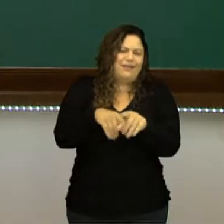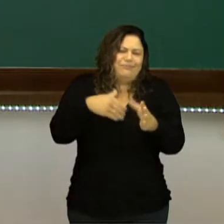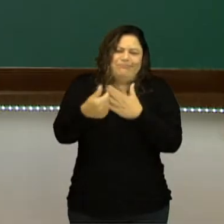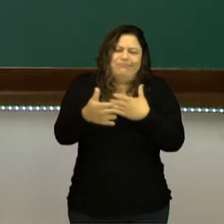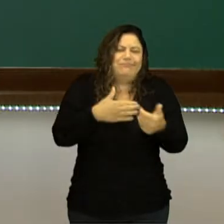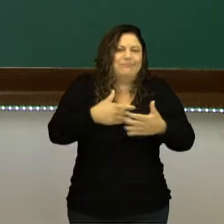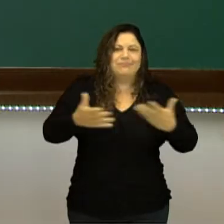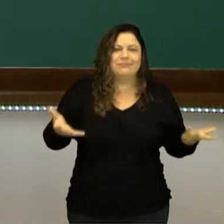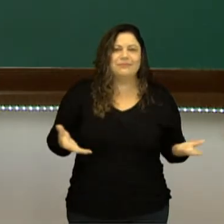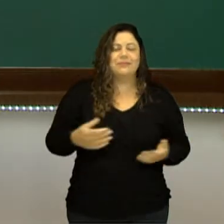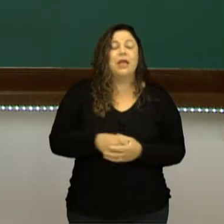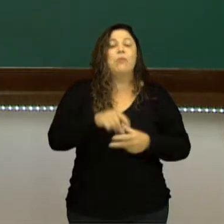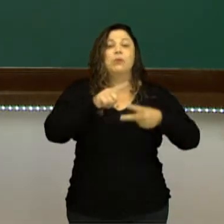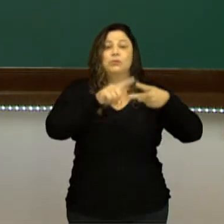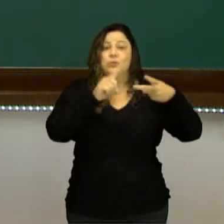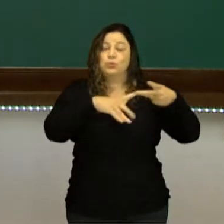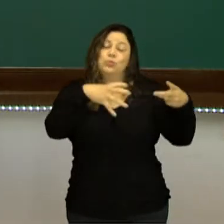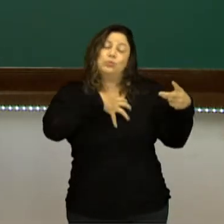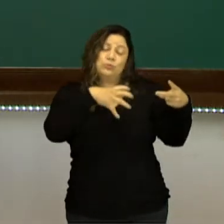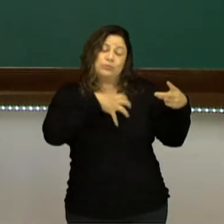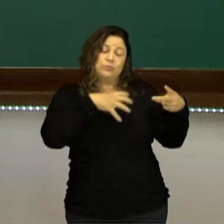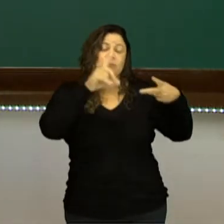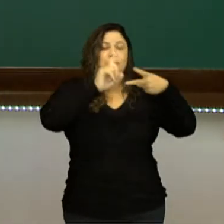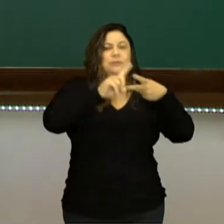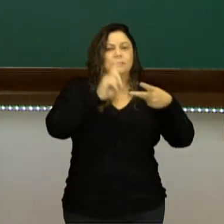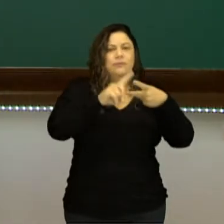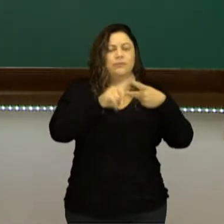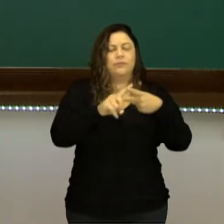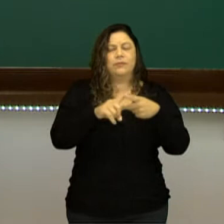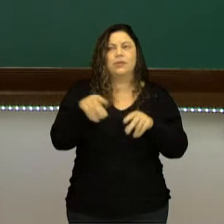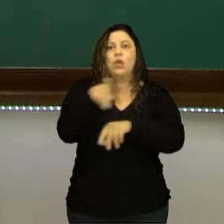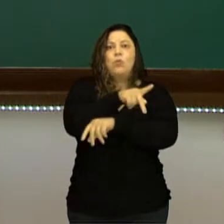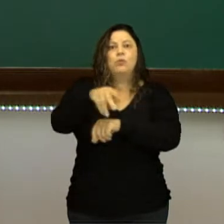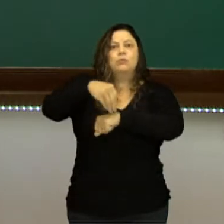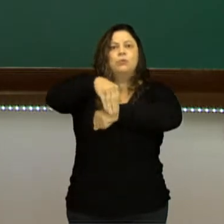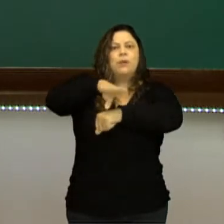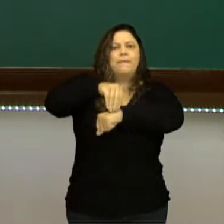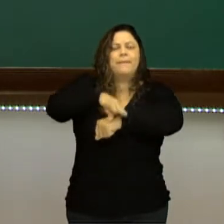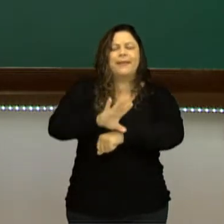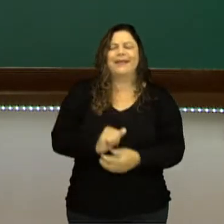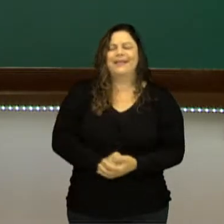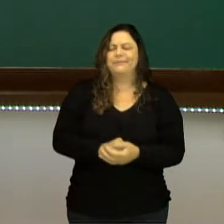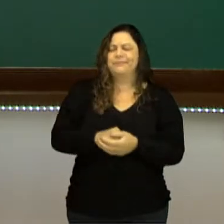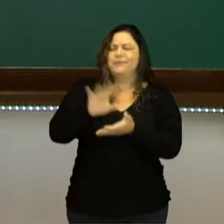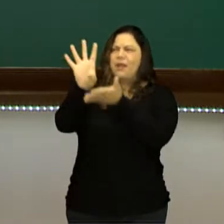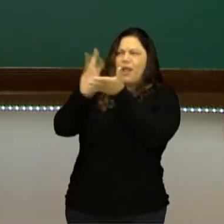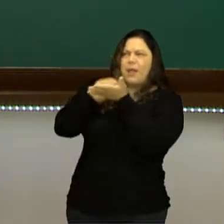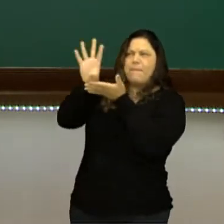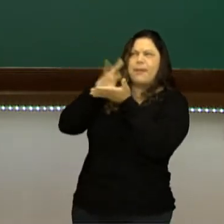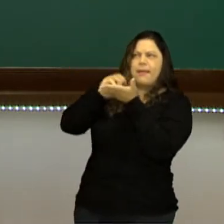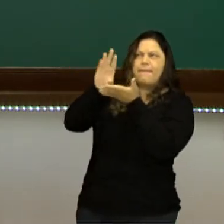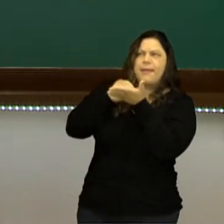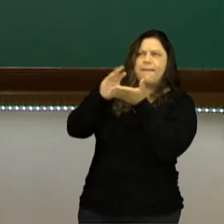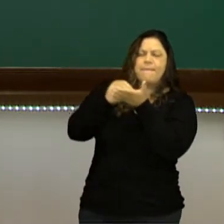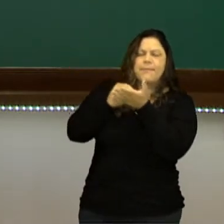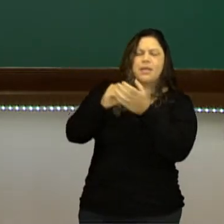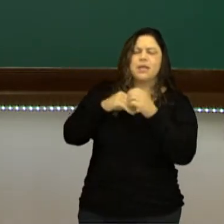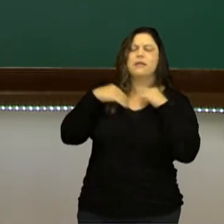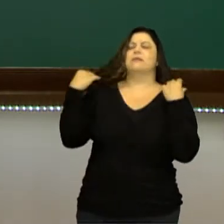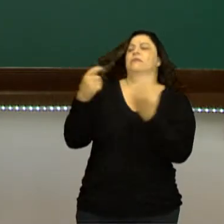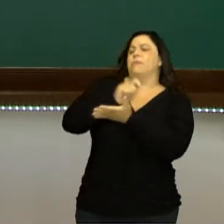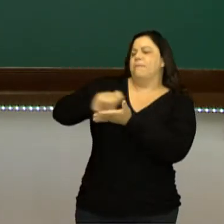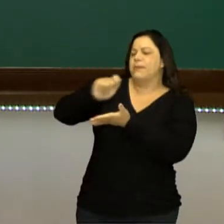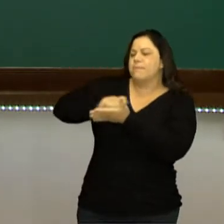é fazendo o seu enquanto você estuda. O teu professor dá aquelas dicas. Gente, anota que isso é importante. Você faz lá, faz a anotação,